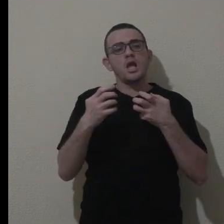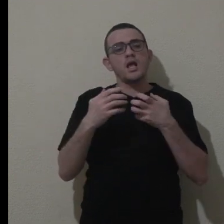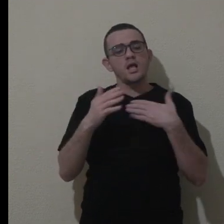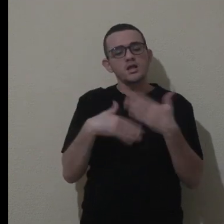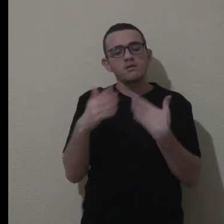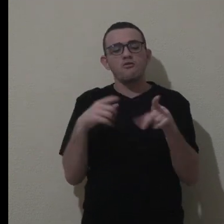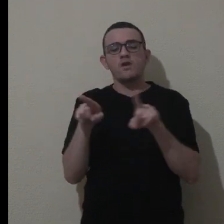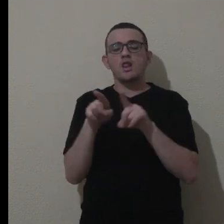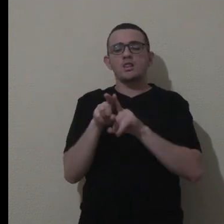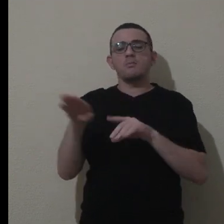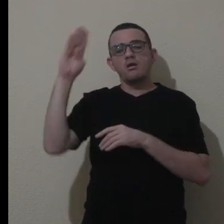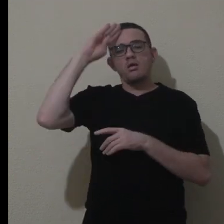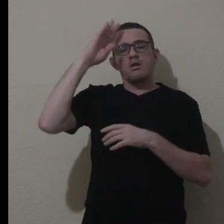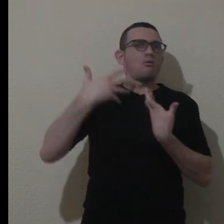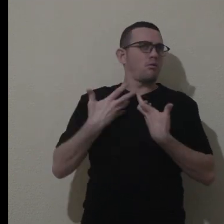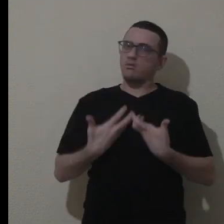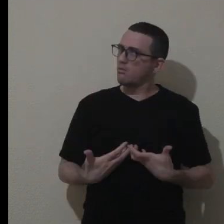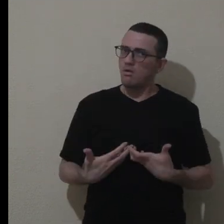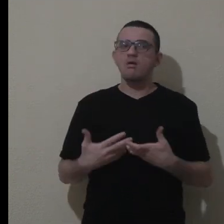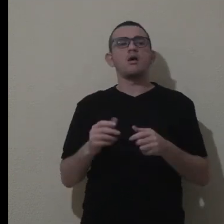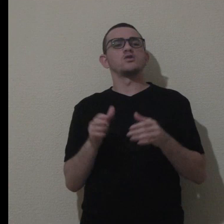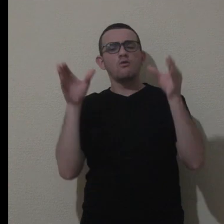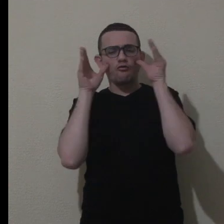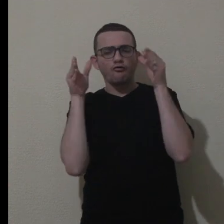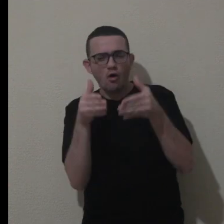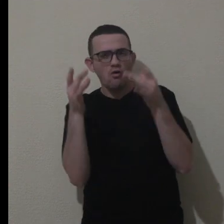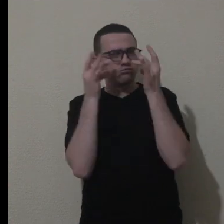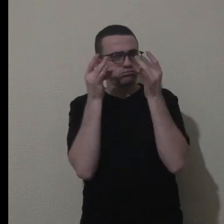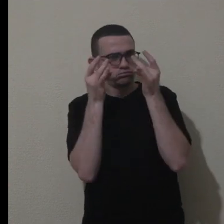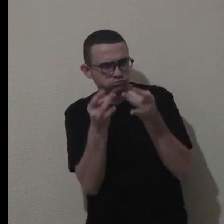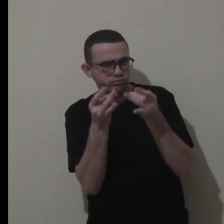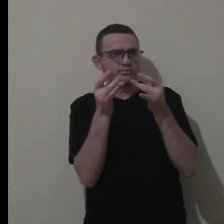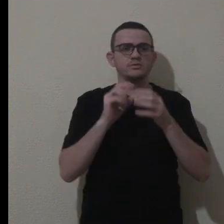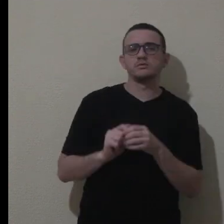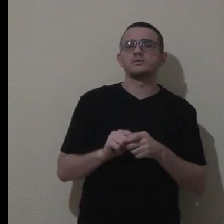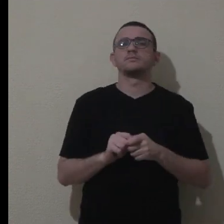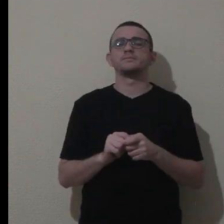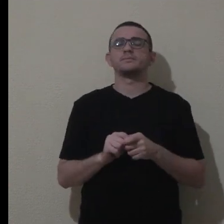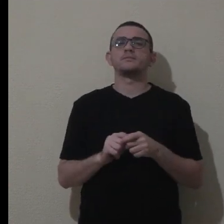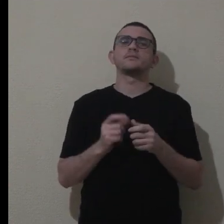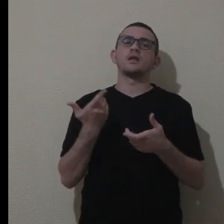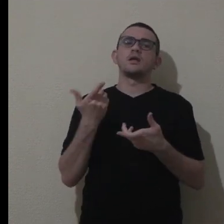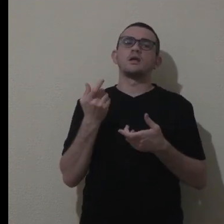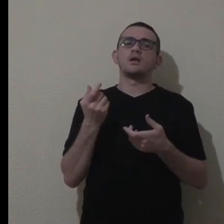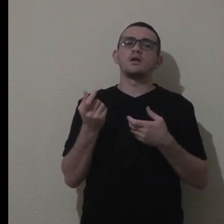querem desenvolver também soldados que não cansam, né, que são focados e que, né, não snap, como se